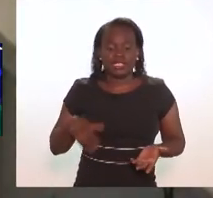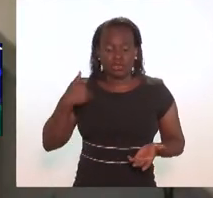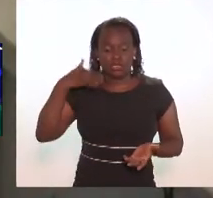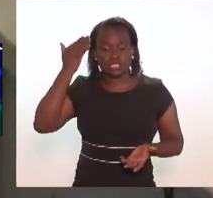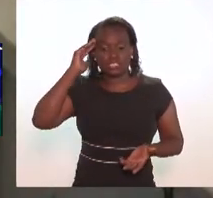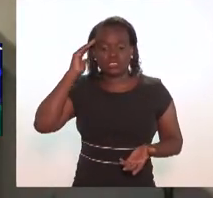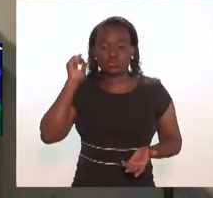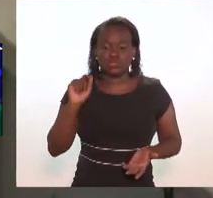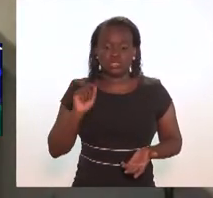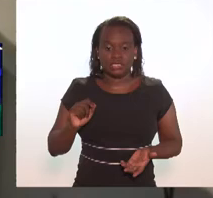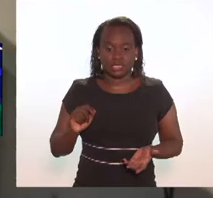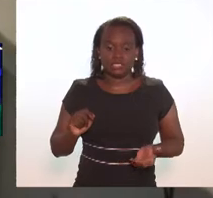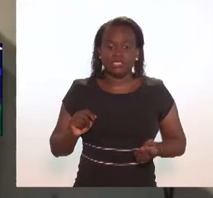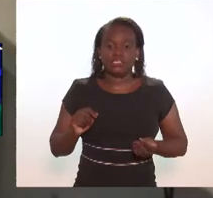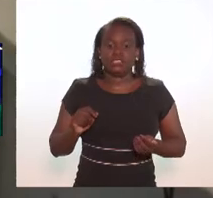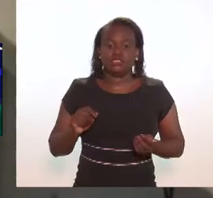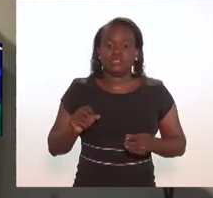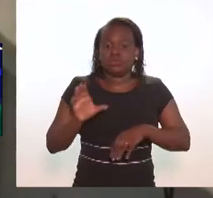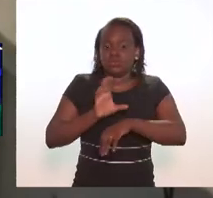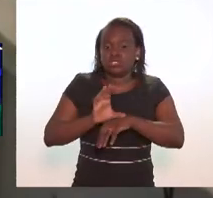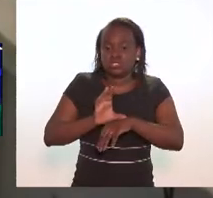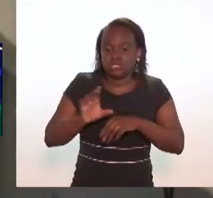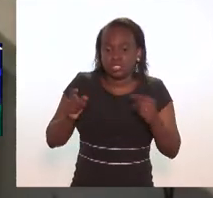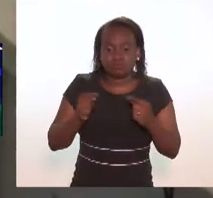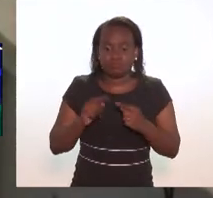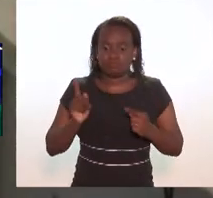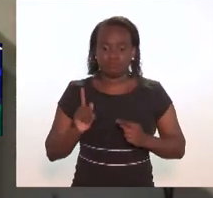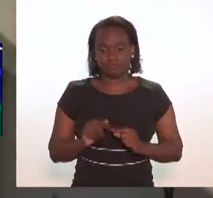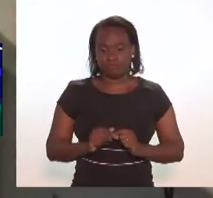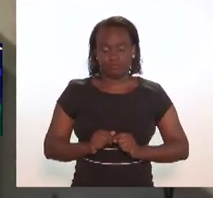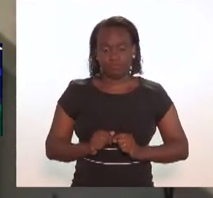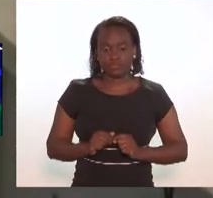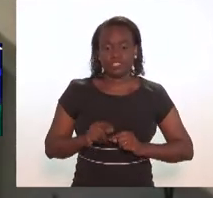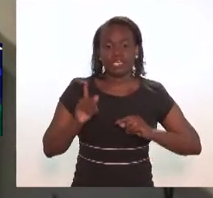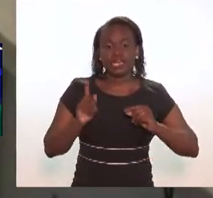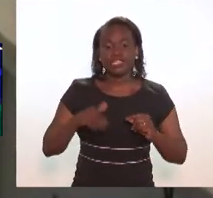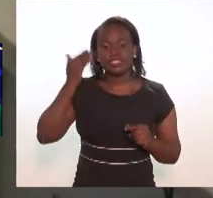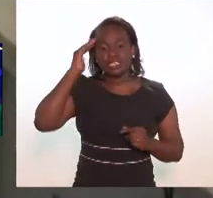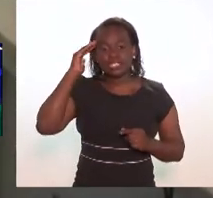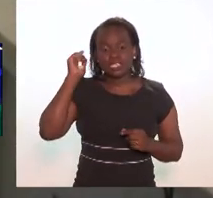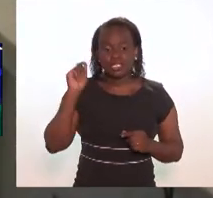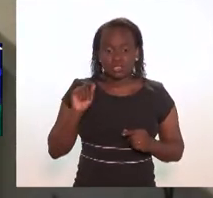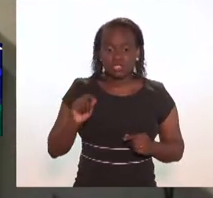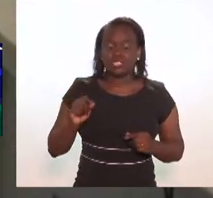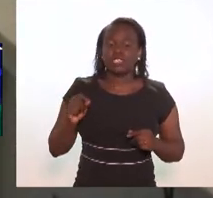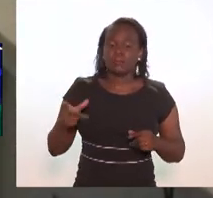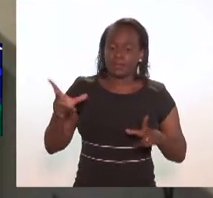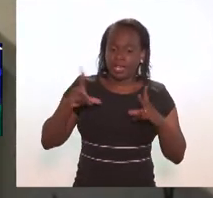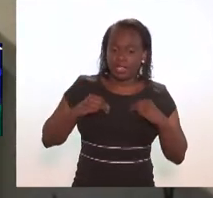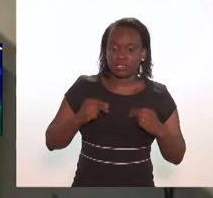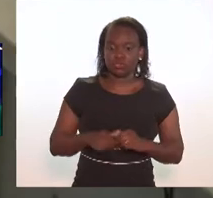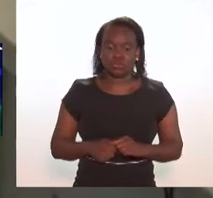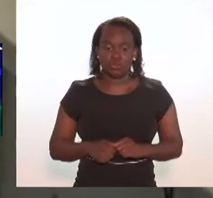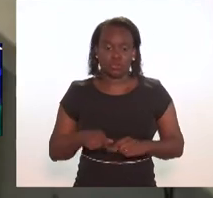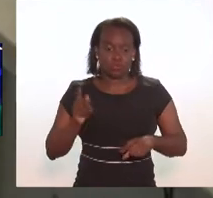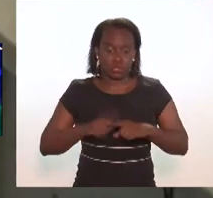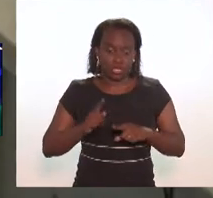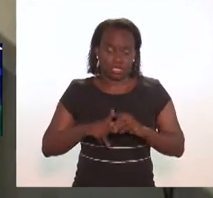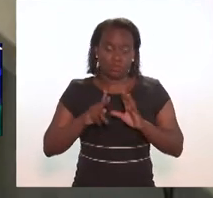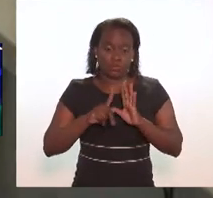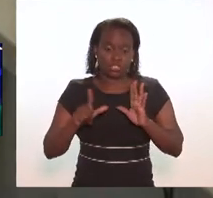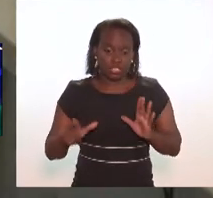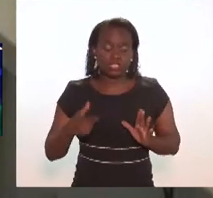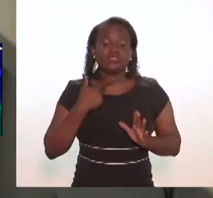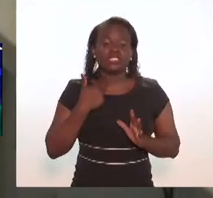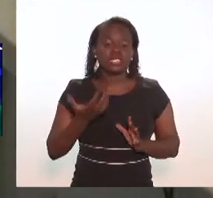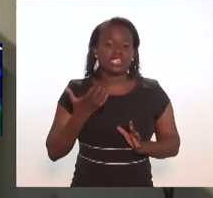entendimento, de constitucionalidade. É uma questão de mérito, porque o projeto